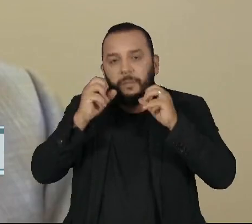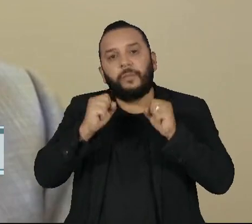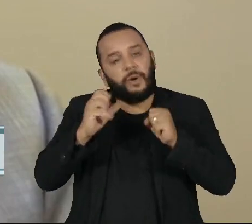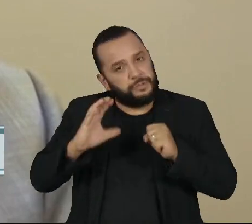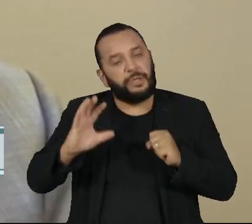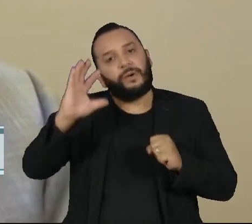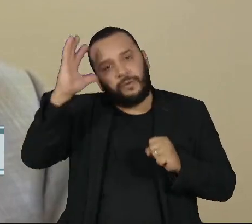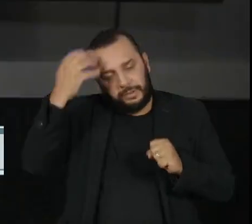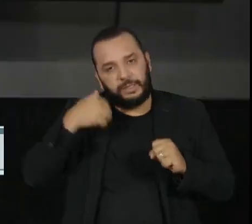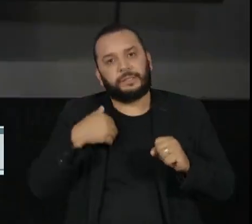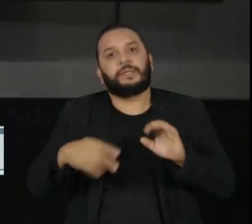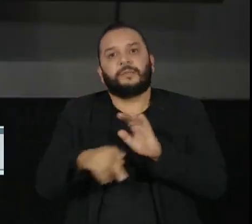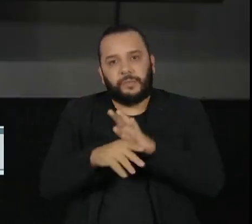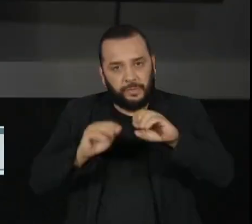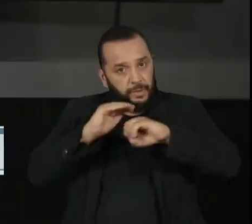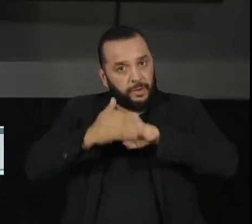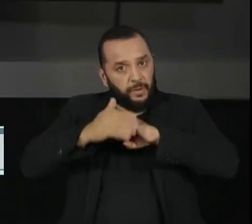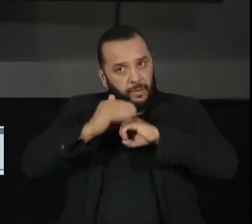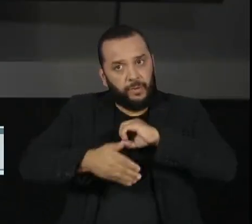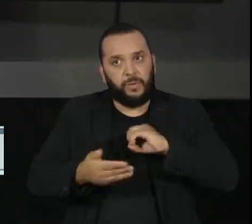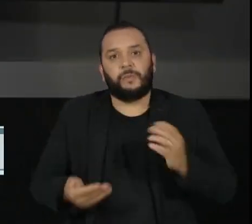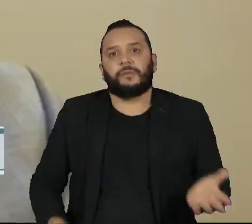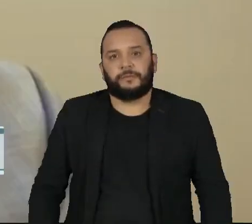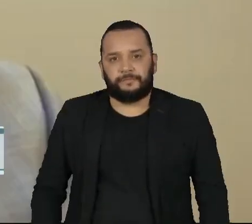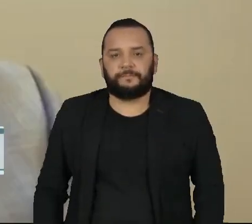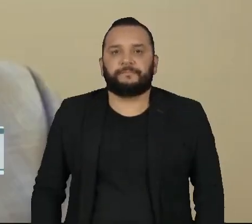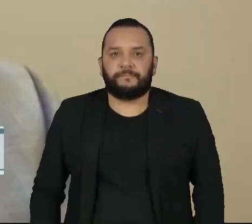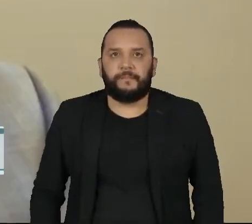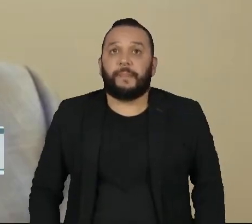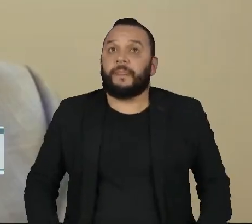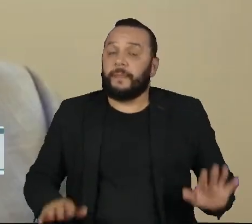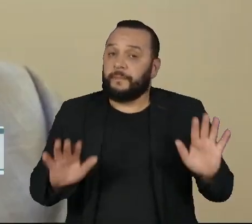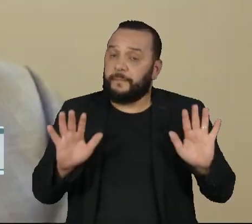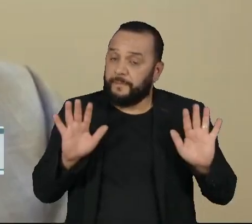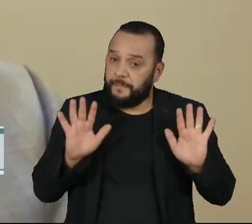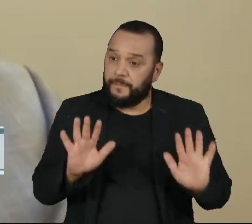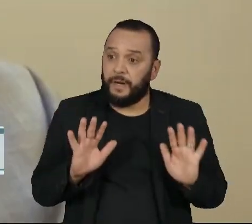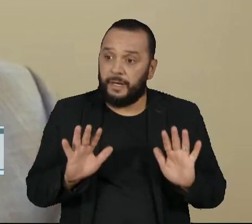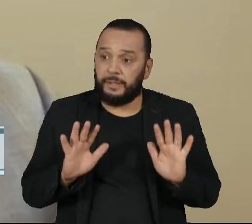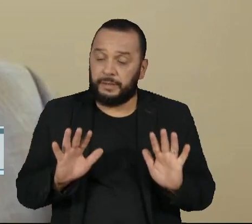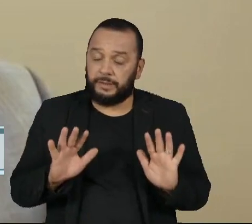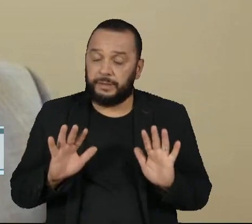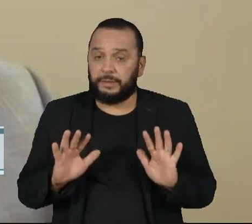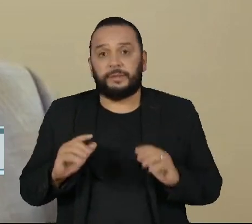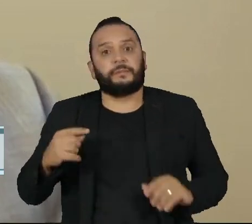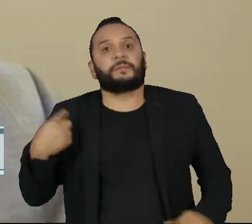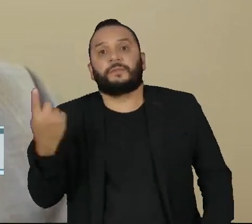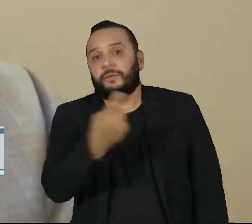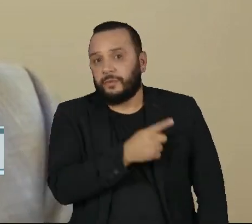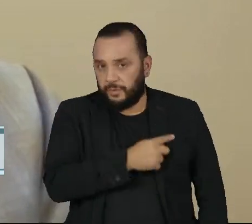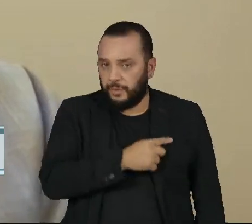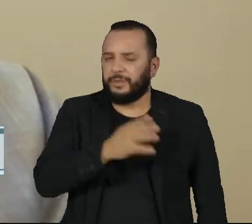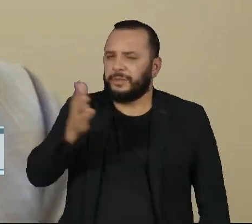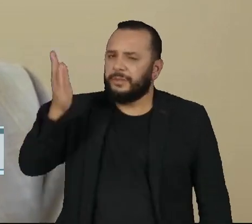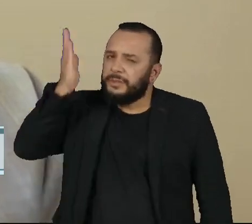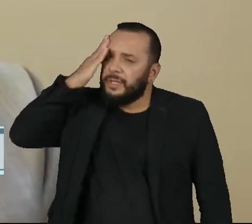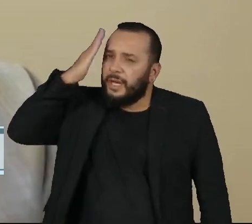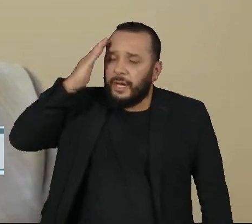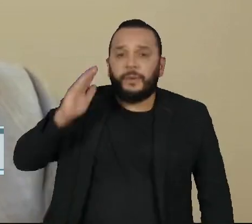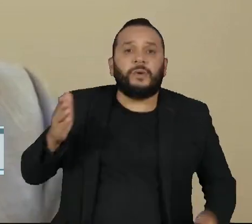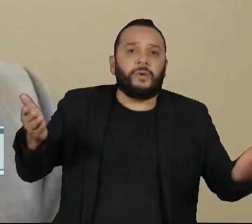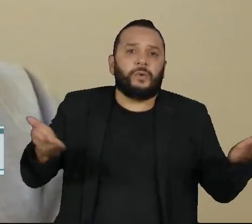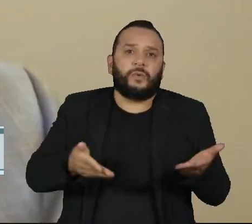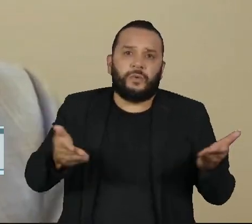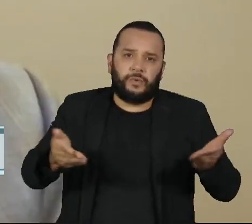acontece em qualquer época da vida do indivíduo. No entanto, para nossa satisfação, a gente sabe que hoje em dia a